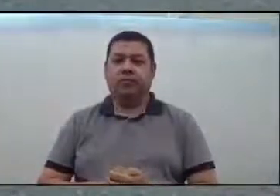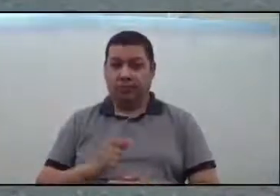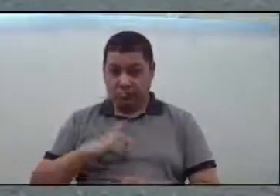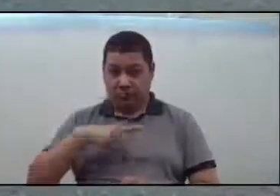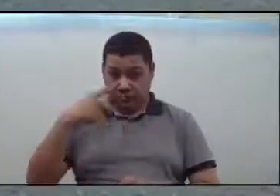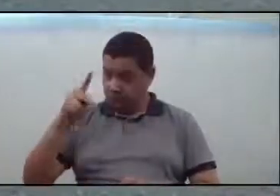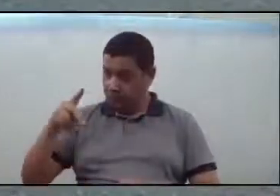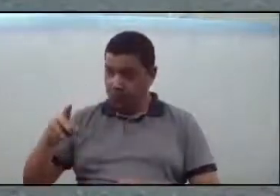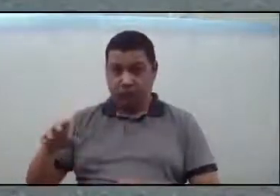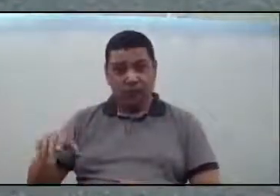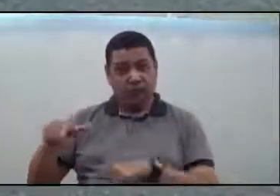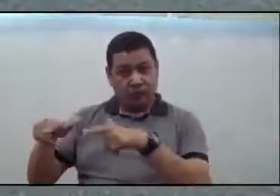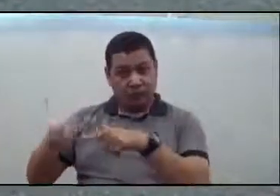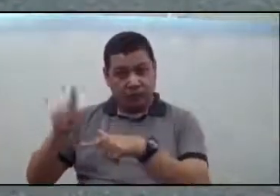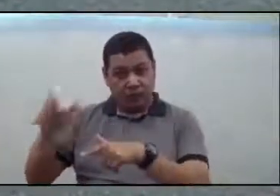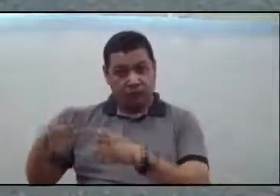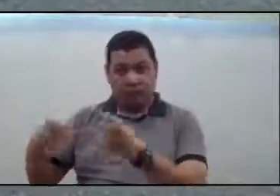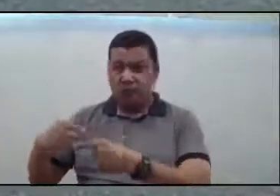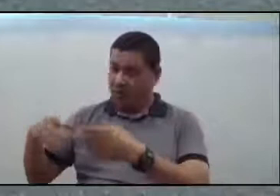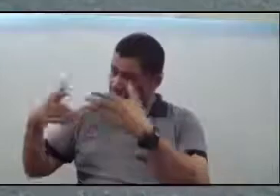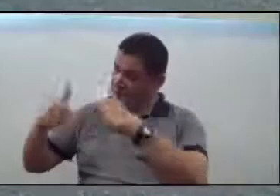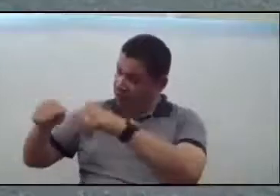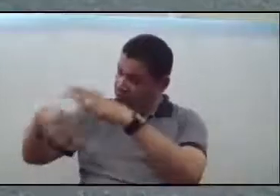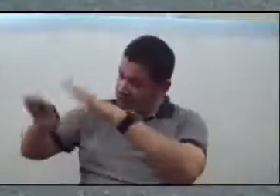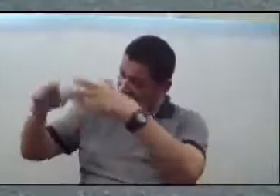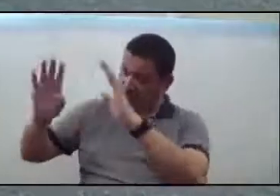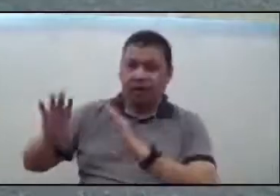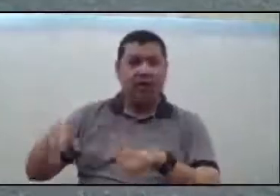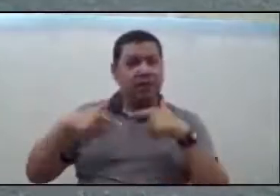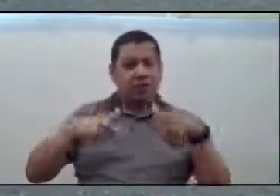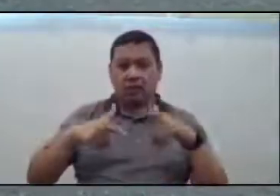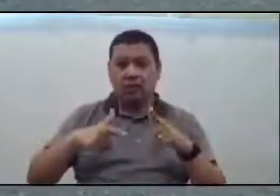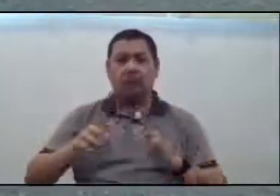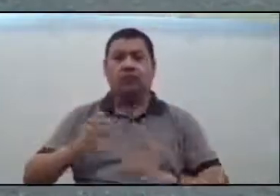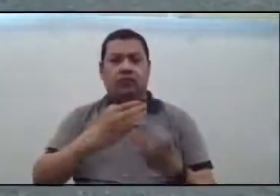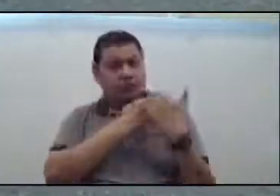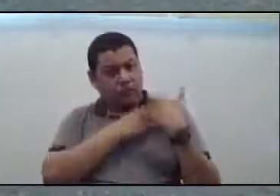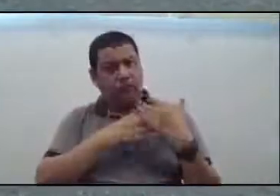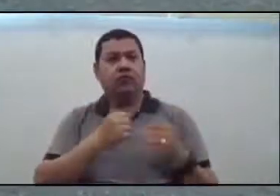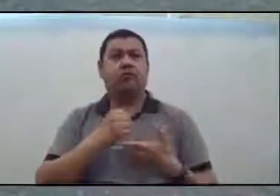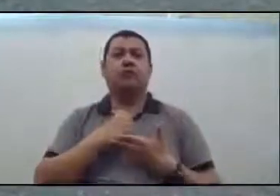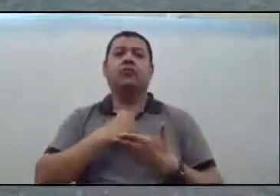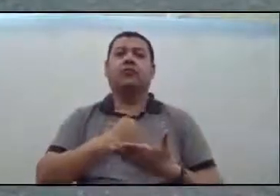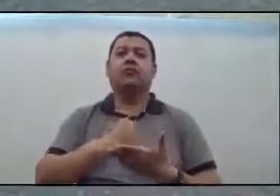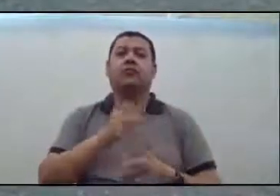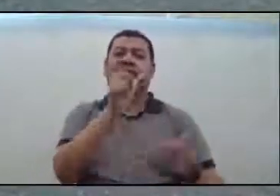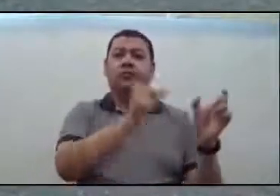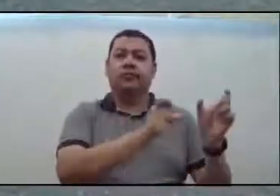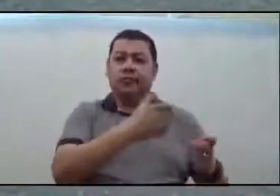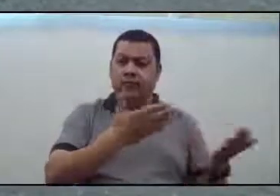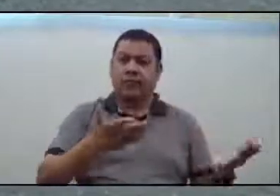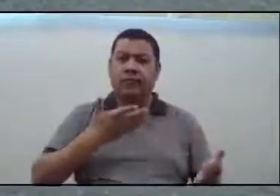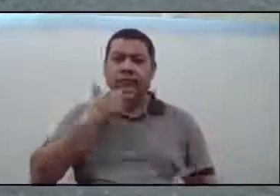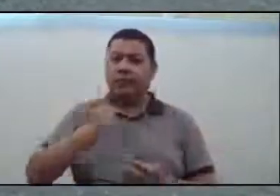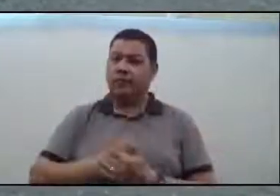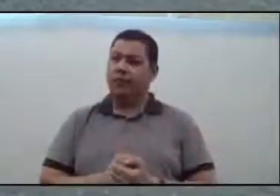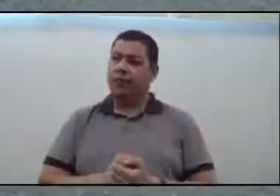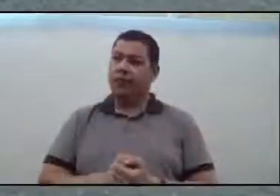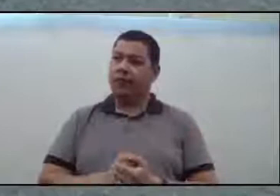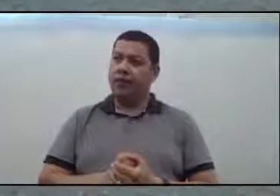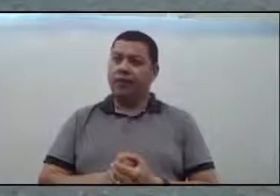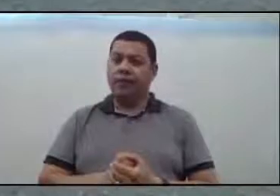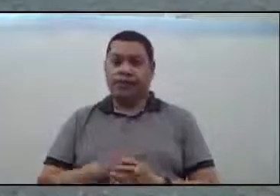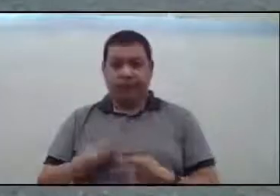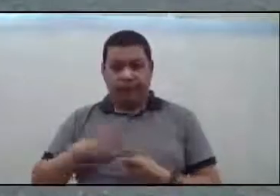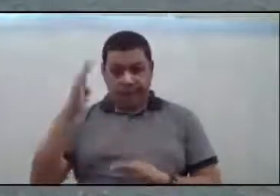cuidar do seu mandato. Vai lá fazer as suas obrigações, que é defender o nosso povo. Do jeito que o Brasil